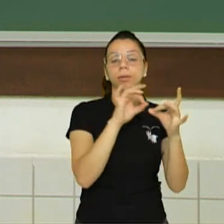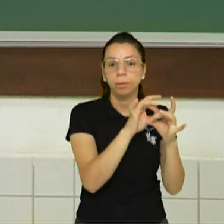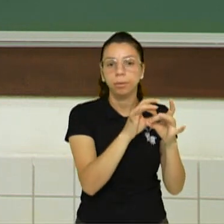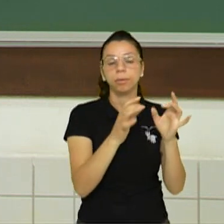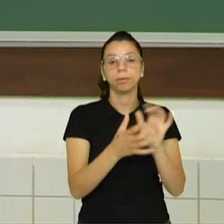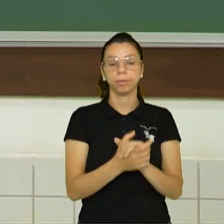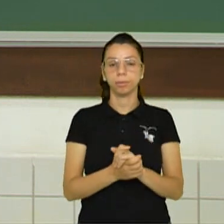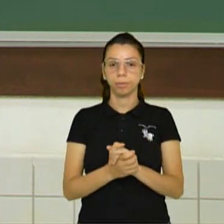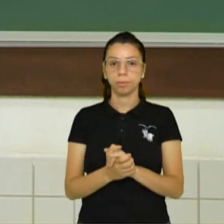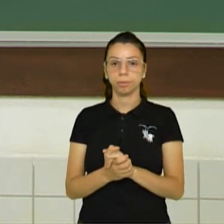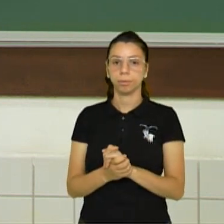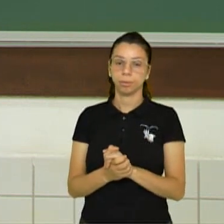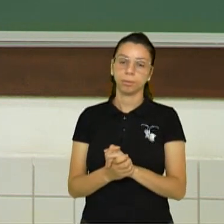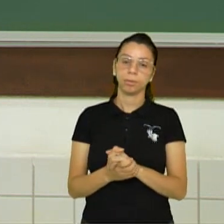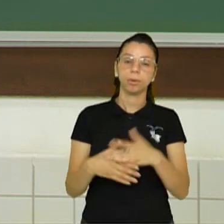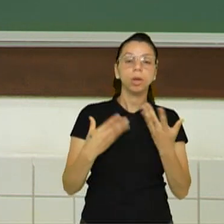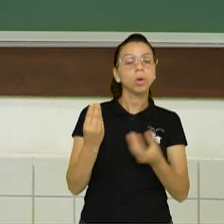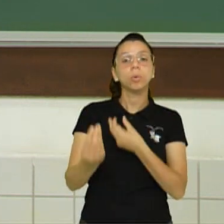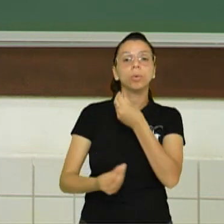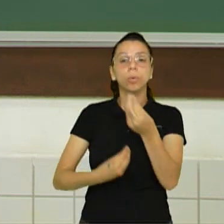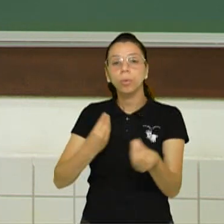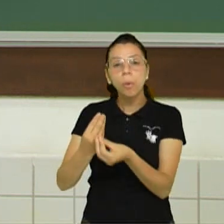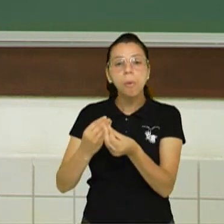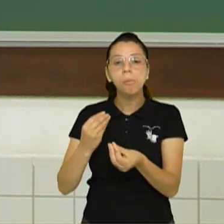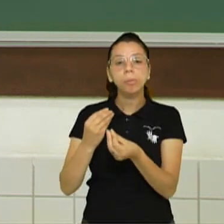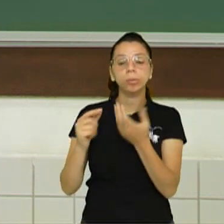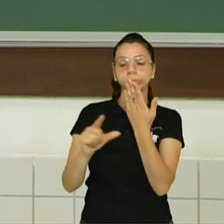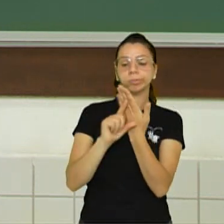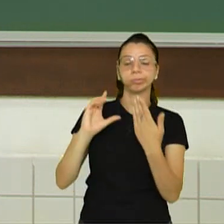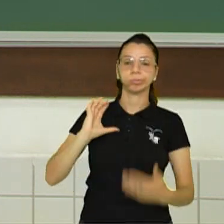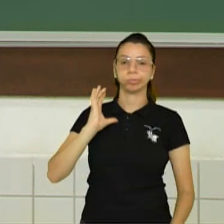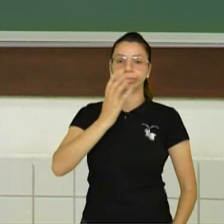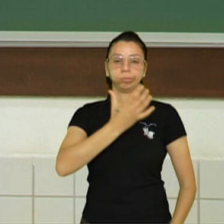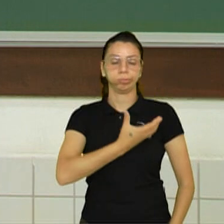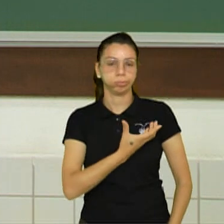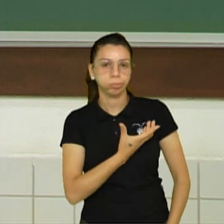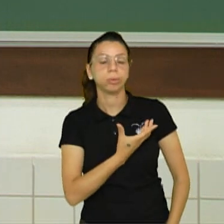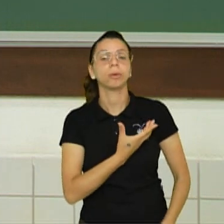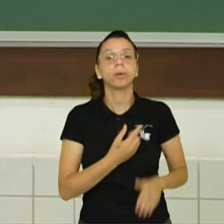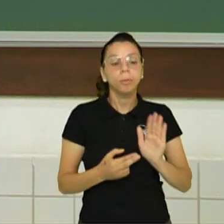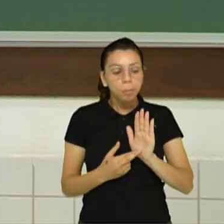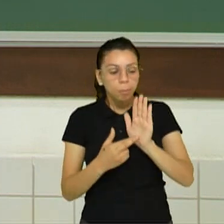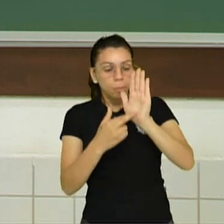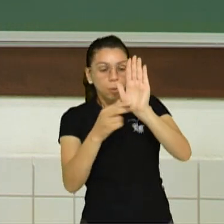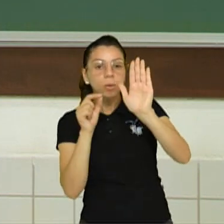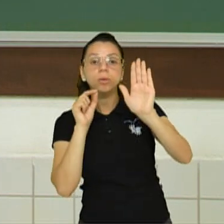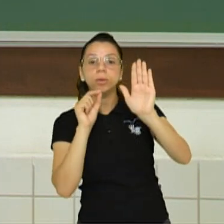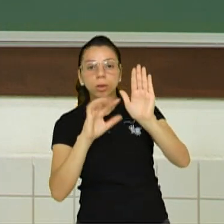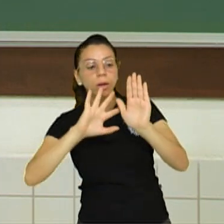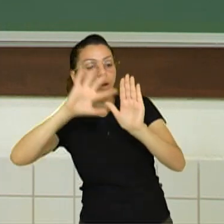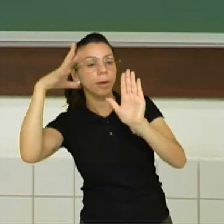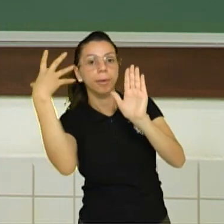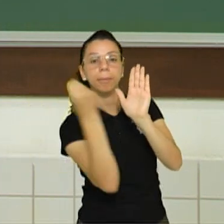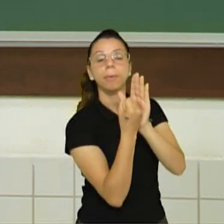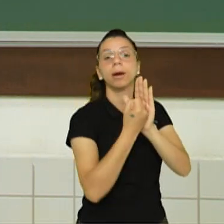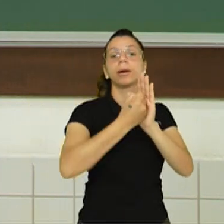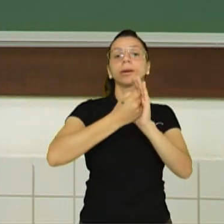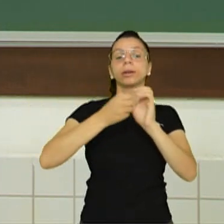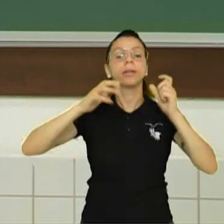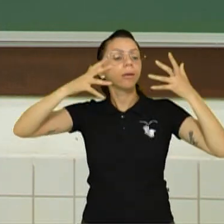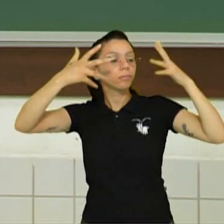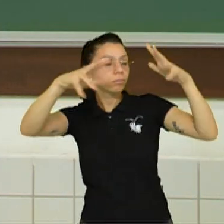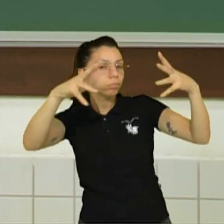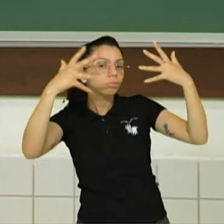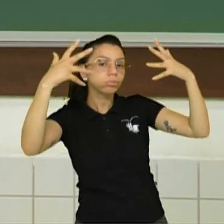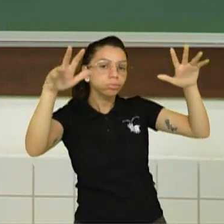o Luís Vaz de Camões retrata isso é sempre marcada pela grandiosidade, né? Então, o Vasco da Gama e